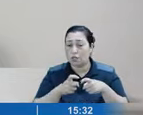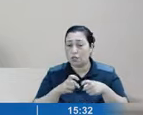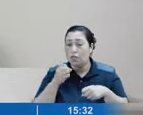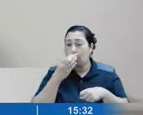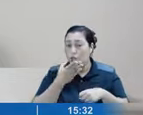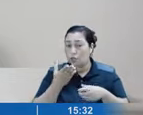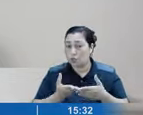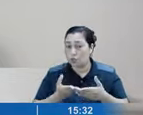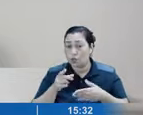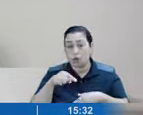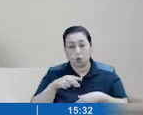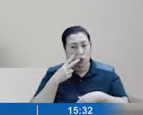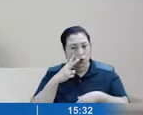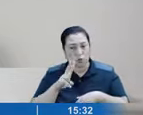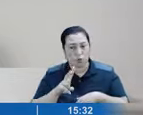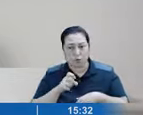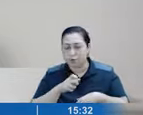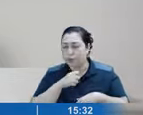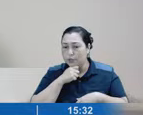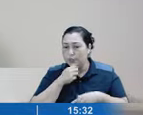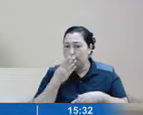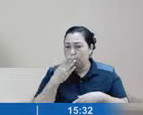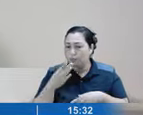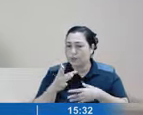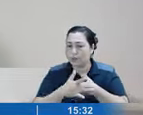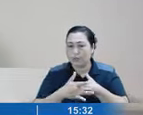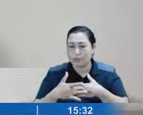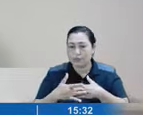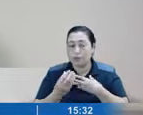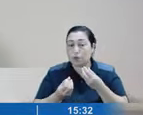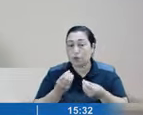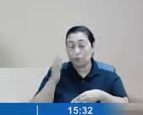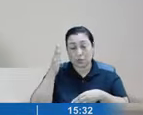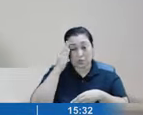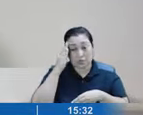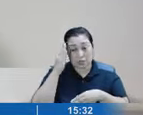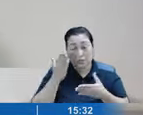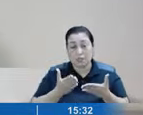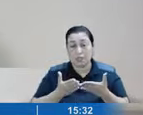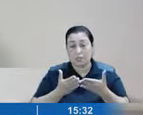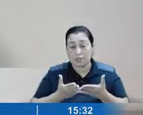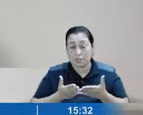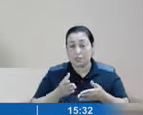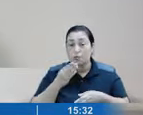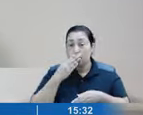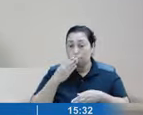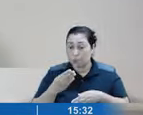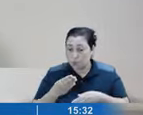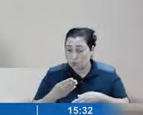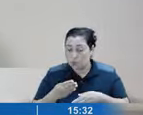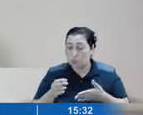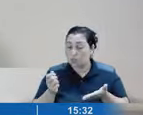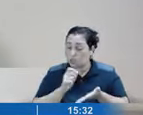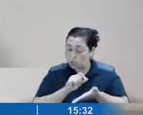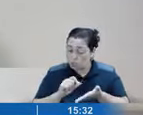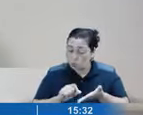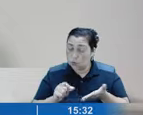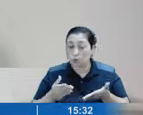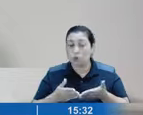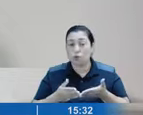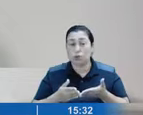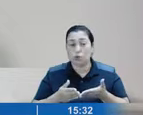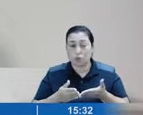hoje a gente não vê quase ninguém pedindo esse exame mais. Como é que ela sabe? E é esse exame mesmo, ainda pedi com duplo contraste, né, que aí